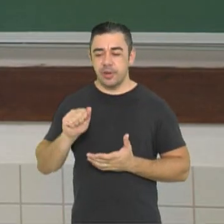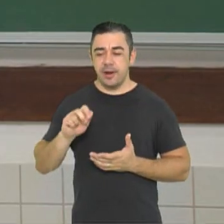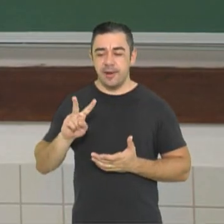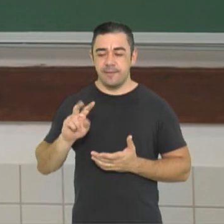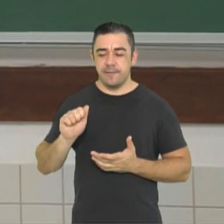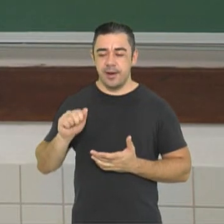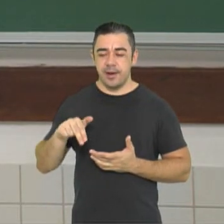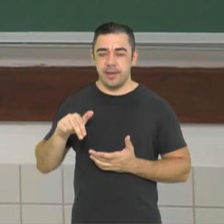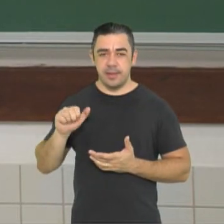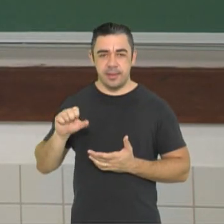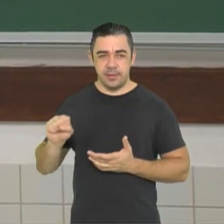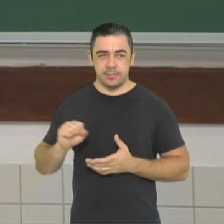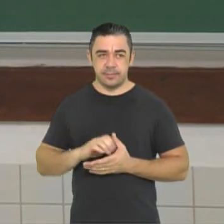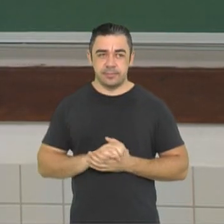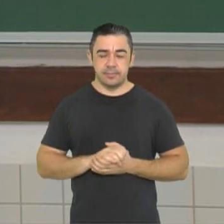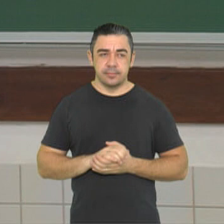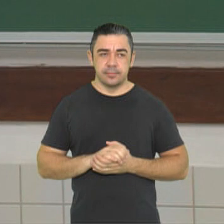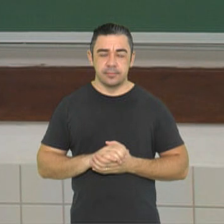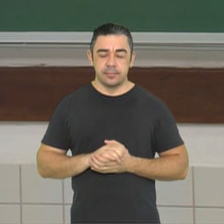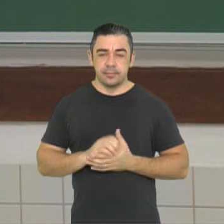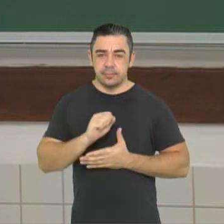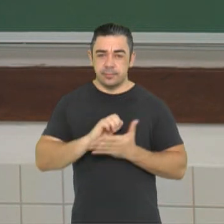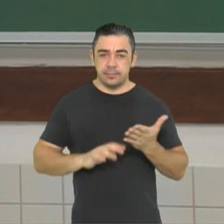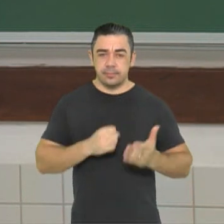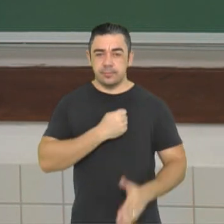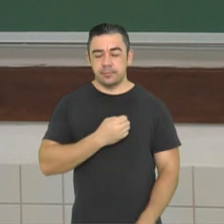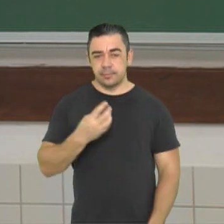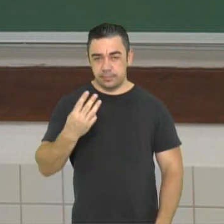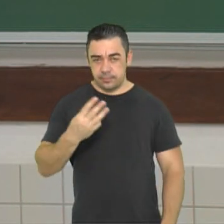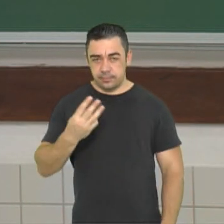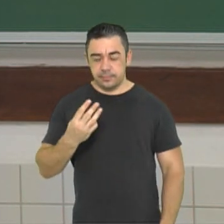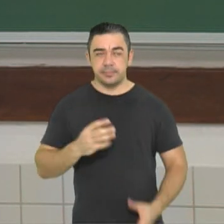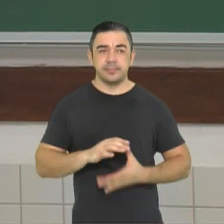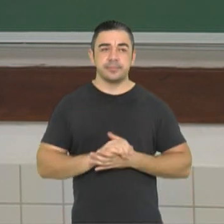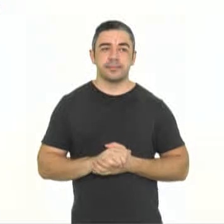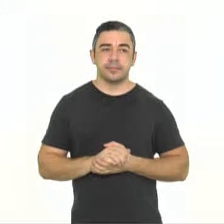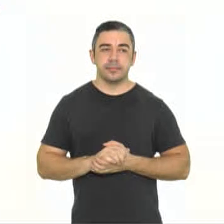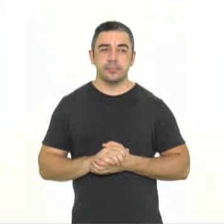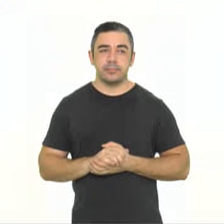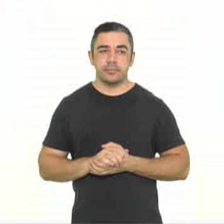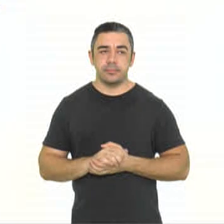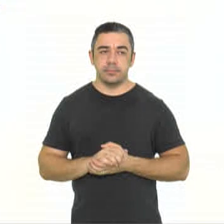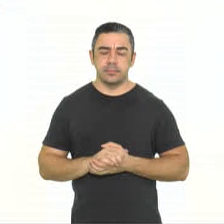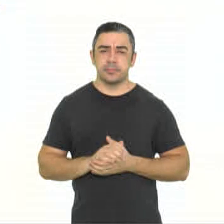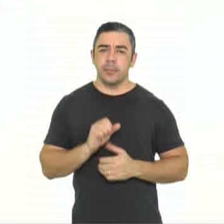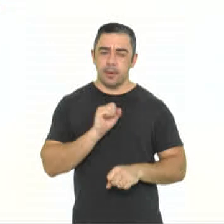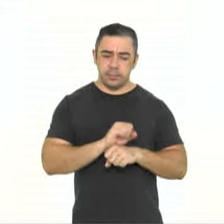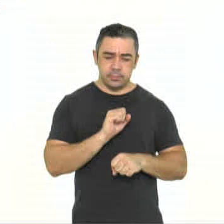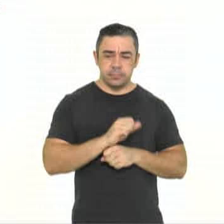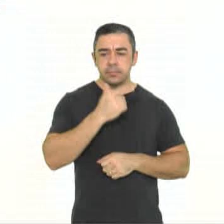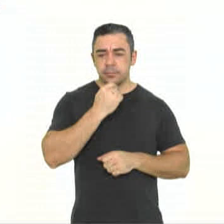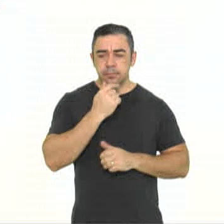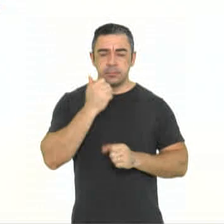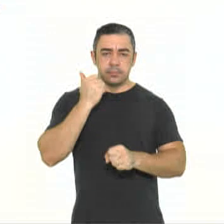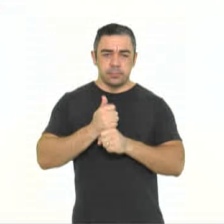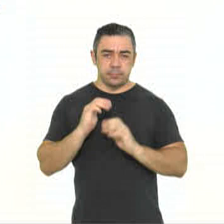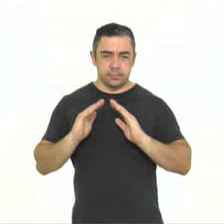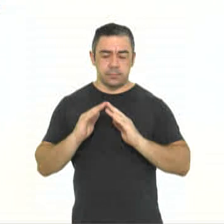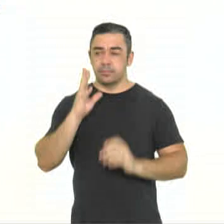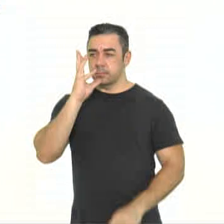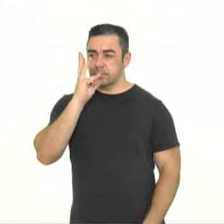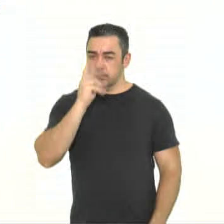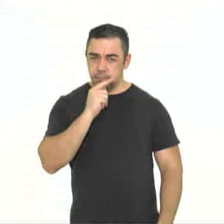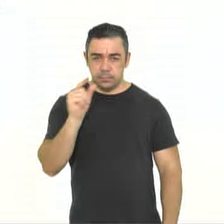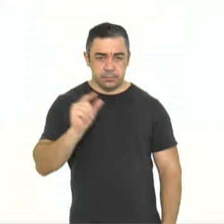javanês. Nós temos o exercício que diz a seguinte coisa. Esperei um instante o dono da casa. Tardou um